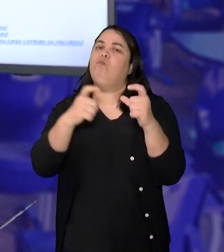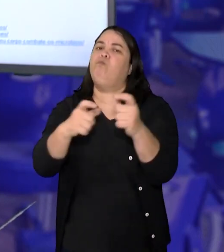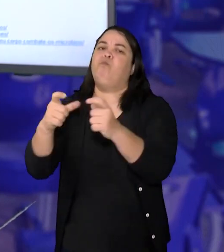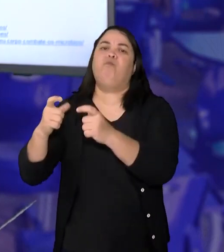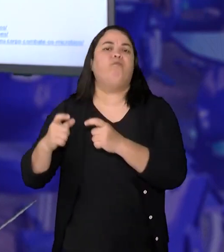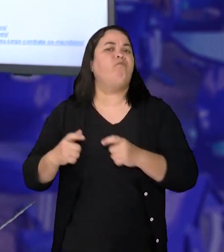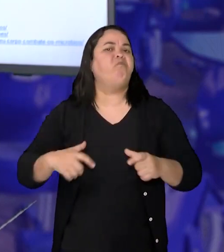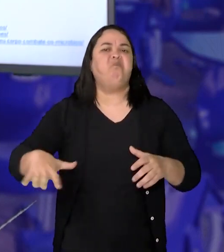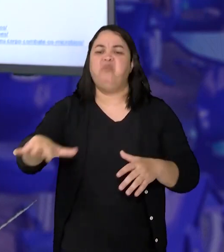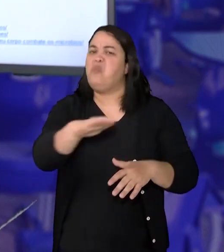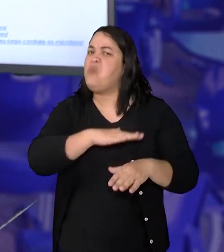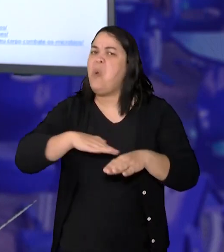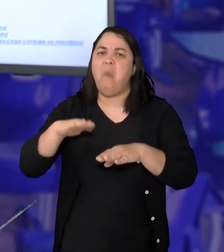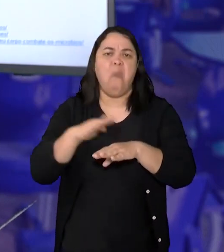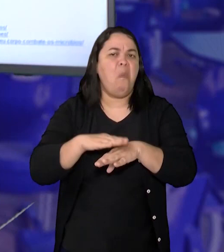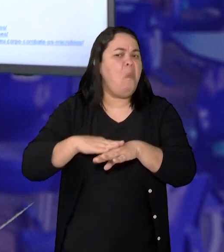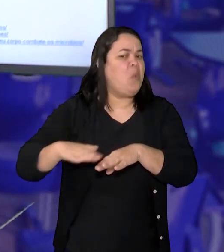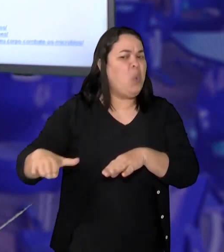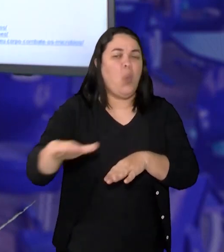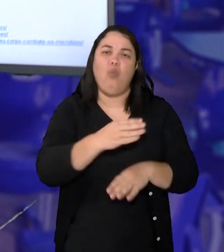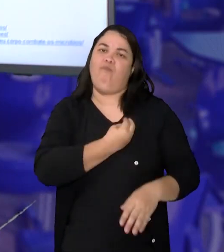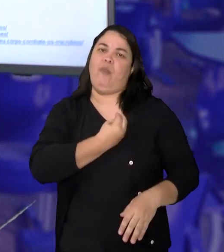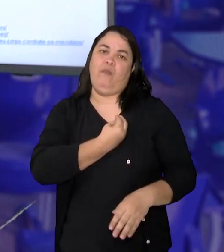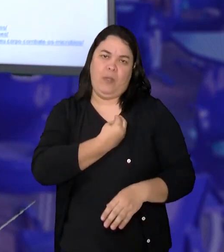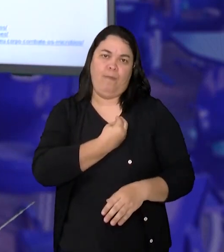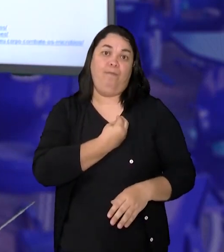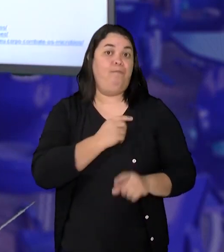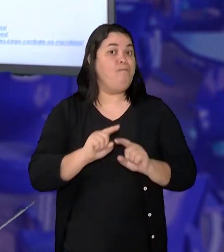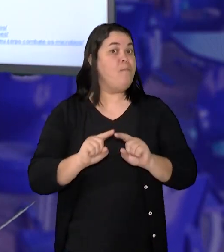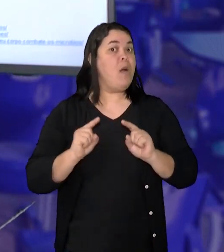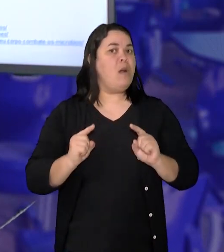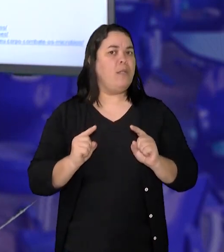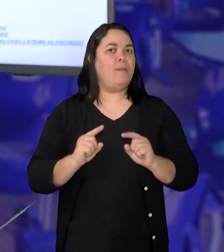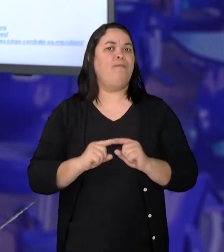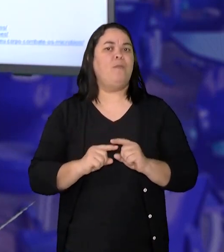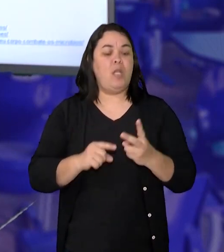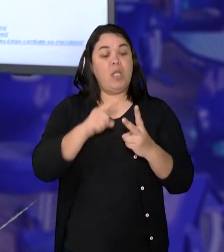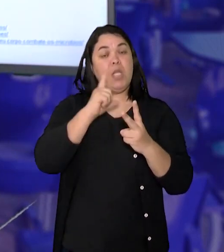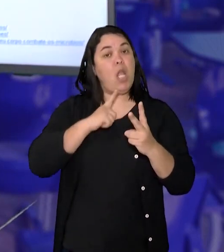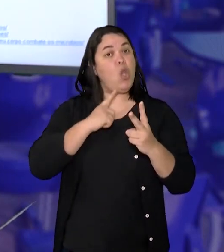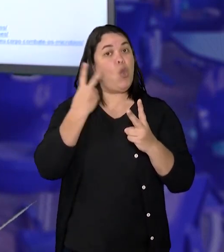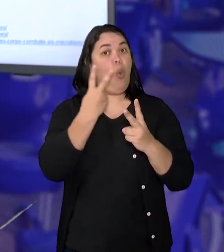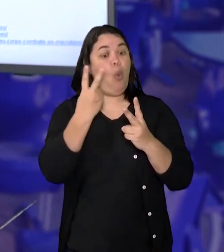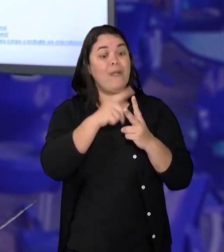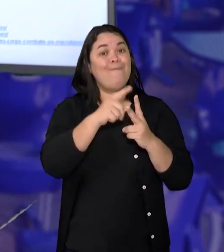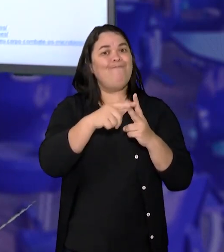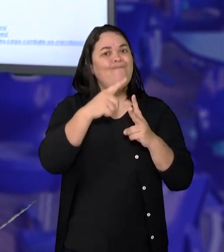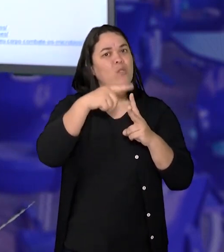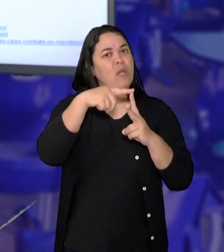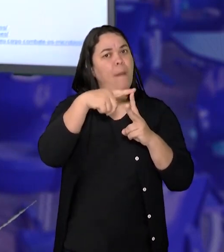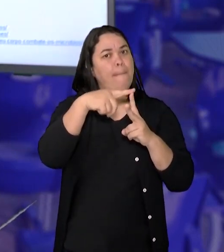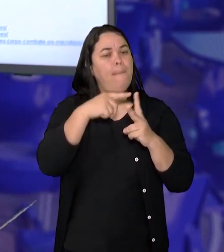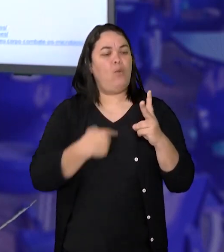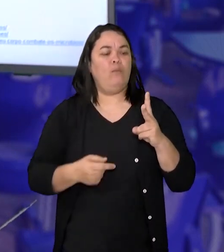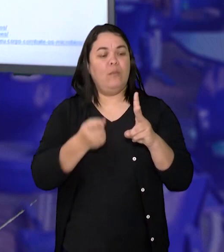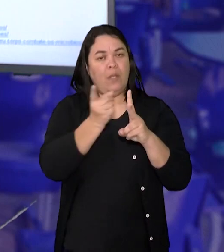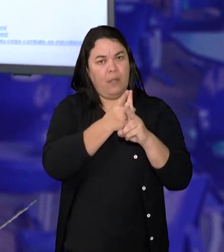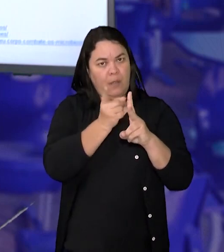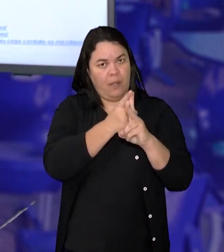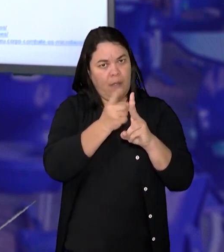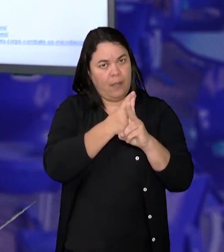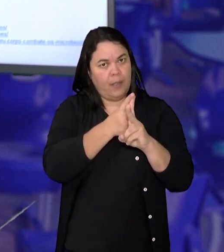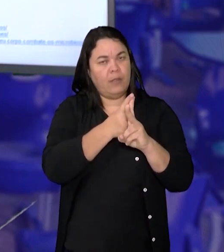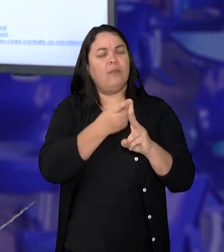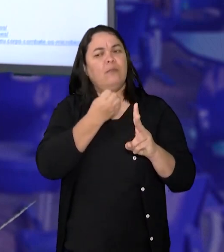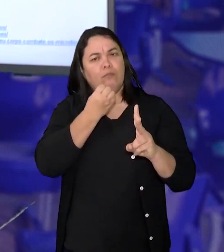os lugares e em todos os momentos na nossa vida. Porém, a gente tem dois tipos de micróbios. Os